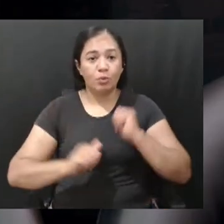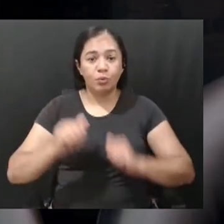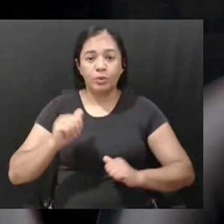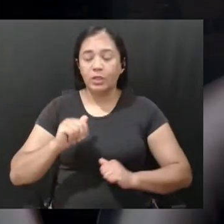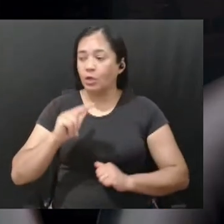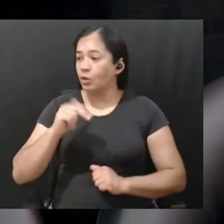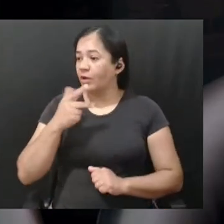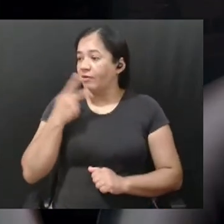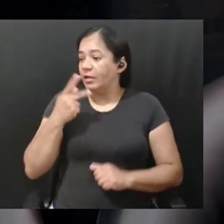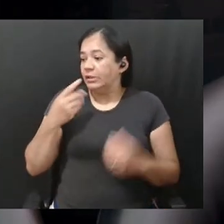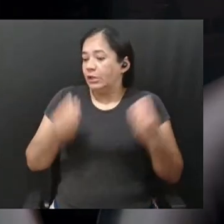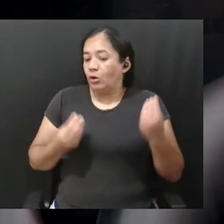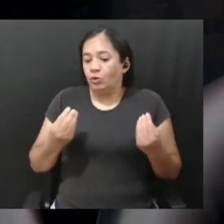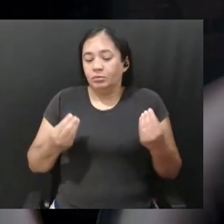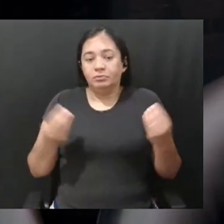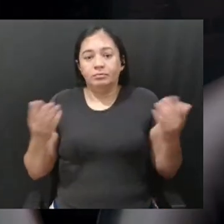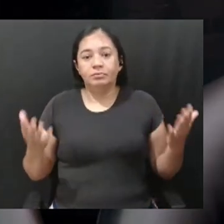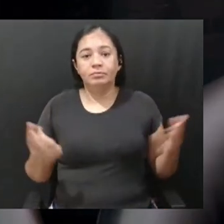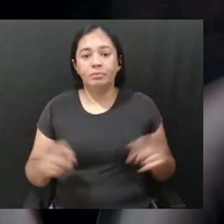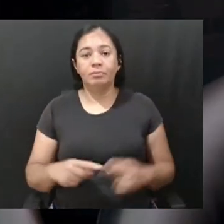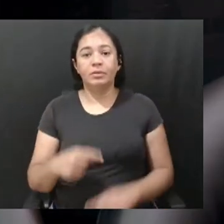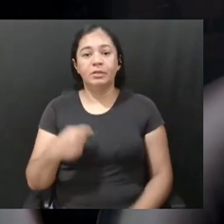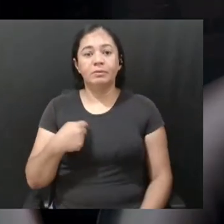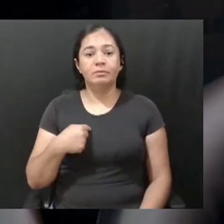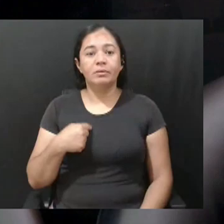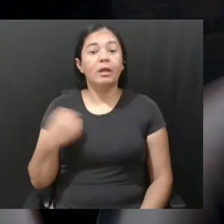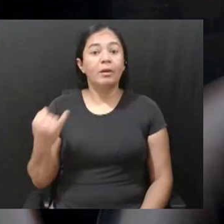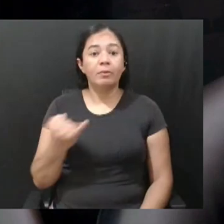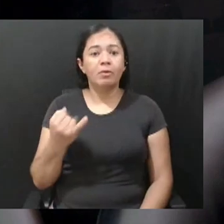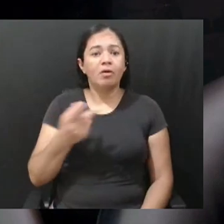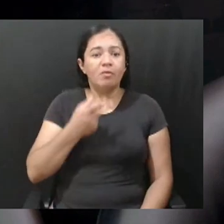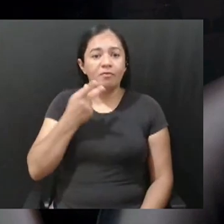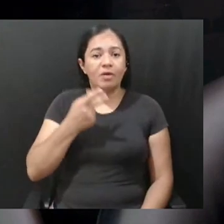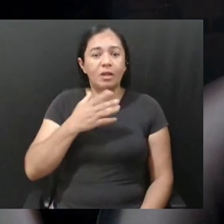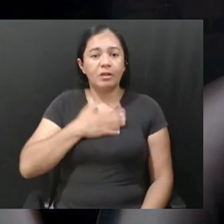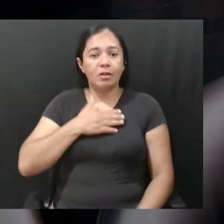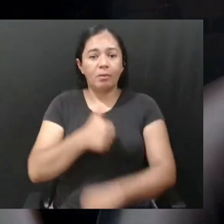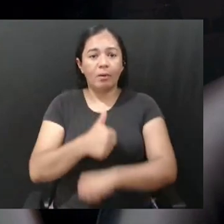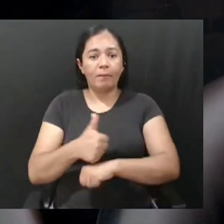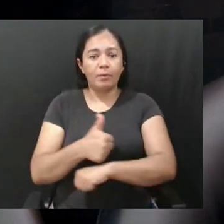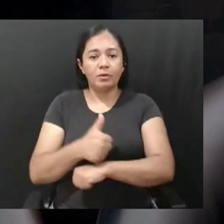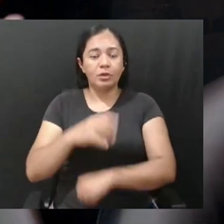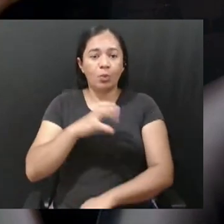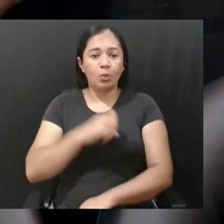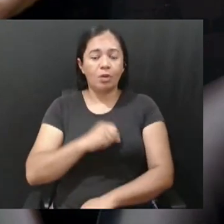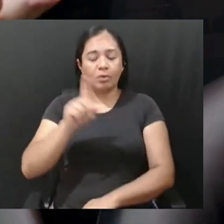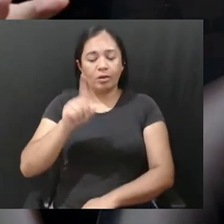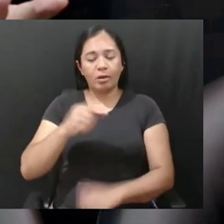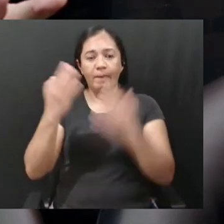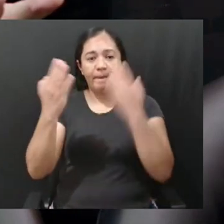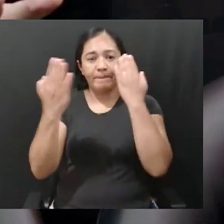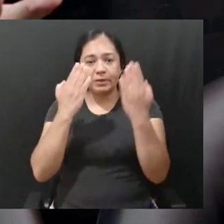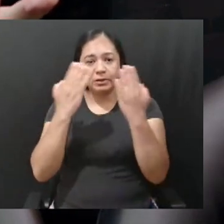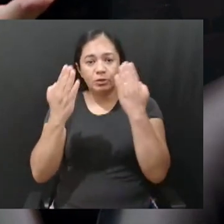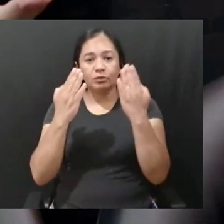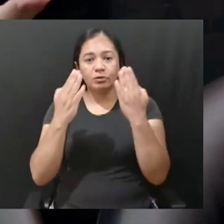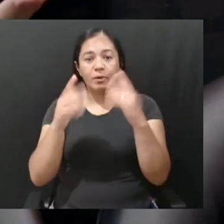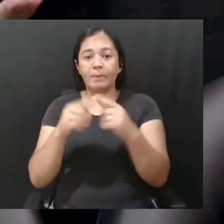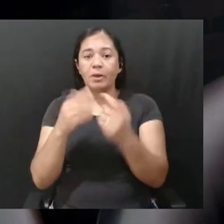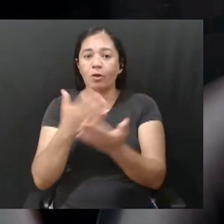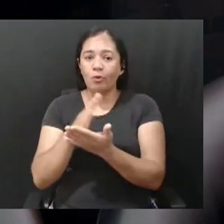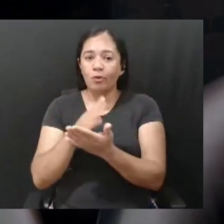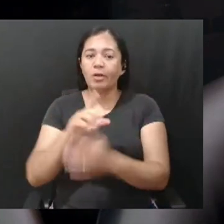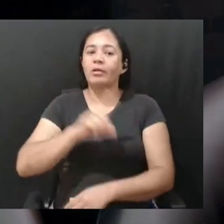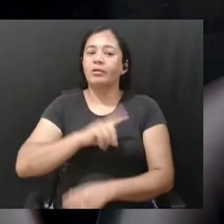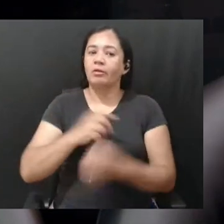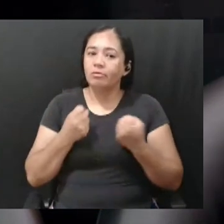ser, mas pra mim é importante falar da minha profissão que eu amo, que é psicologia, né. Uhum. Então assim, Perfeito. o desconforto ele tem um peso, Aham. né, mas o